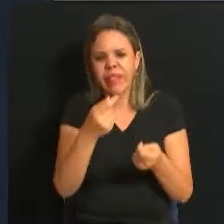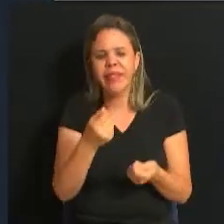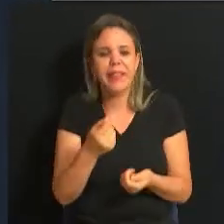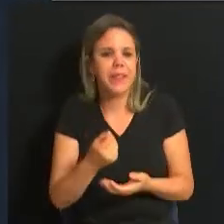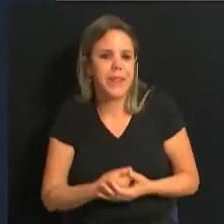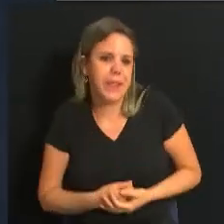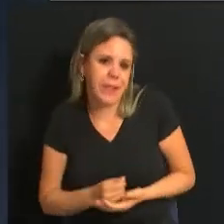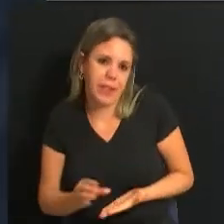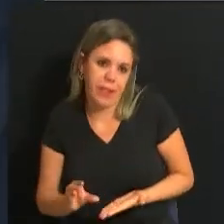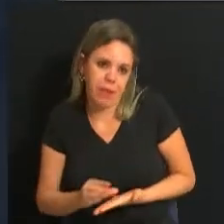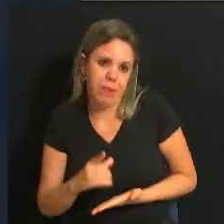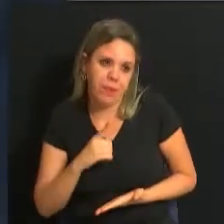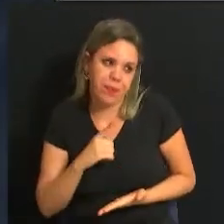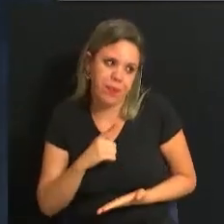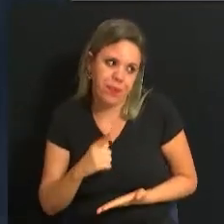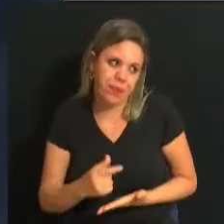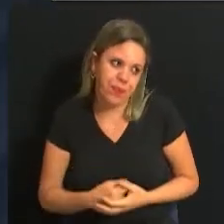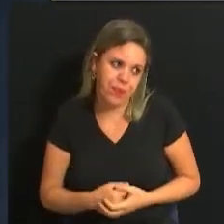que